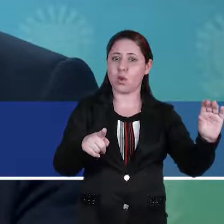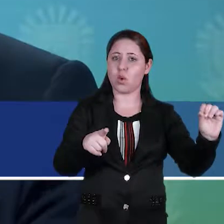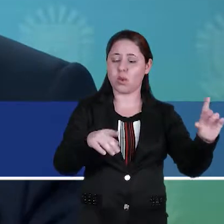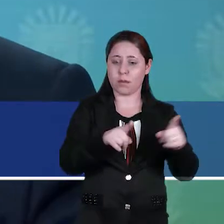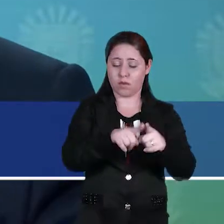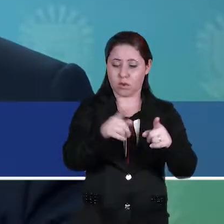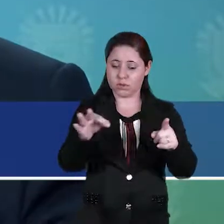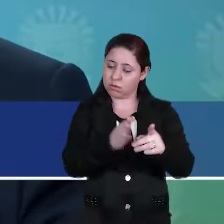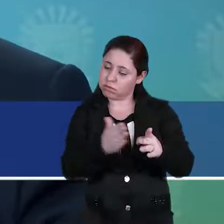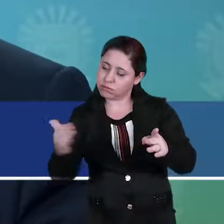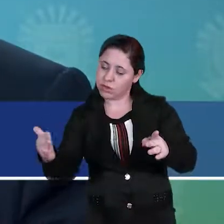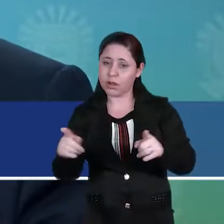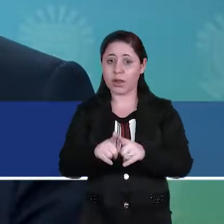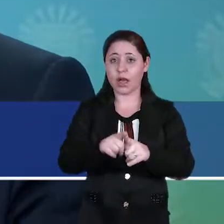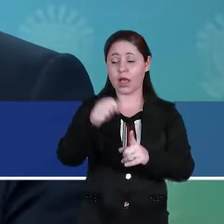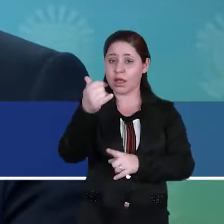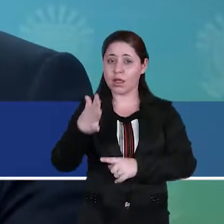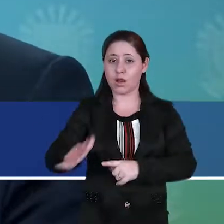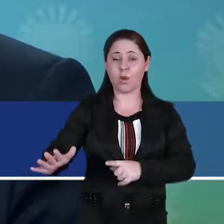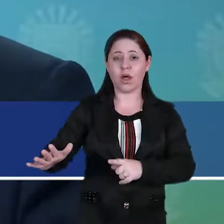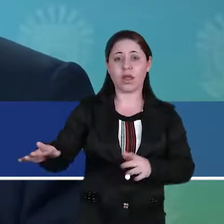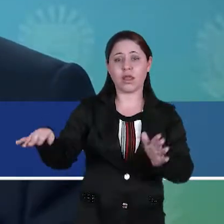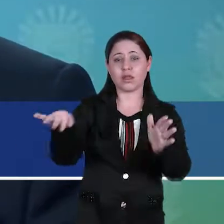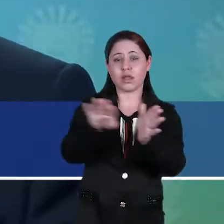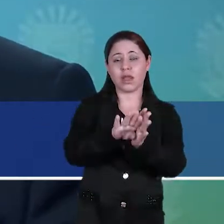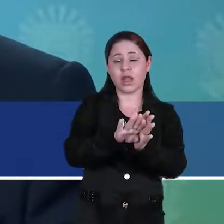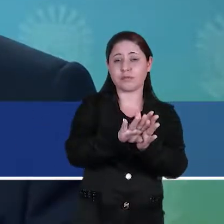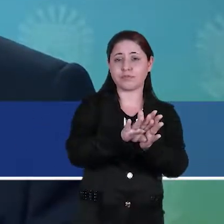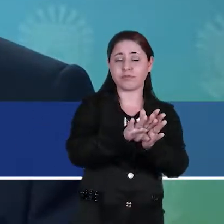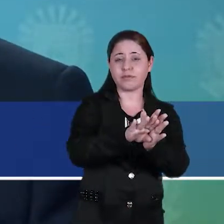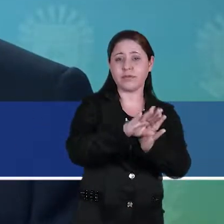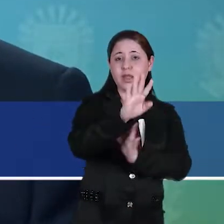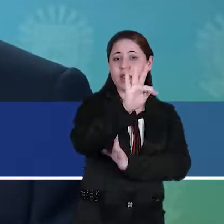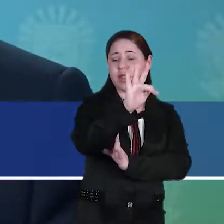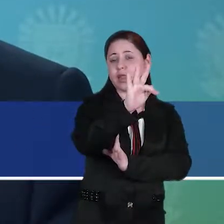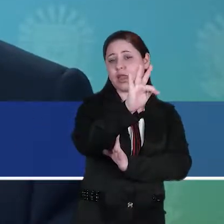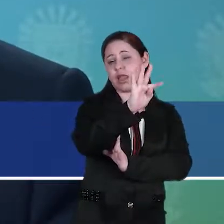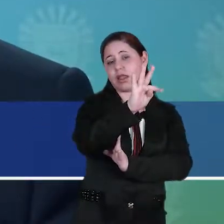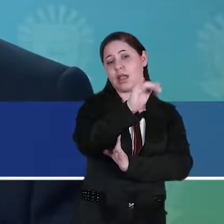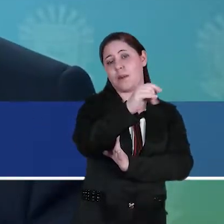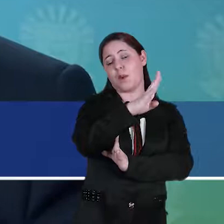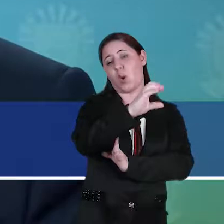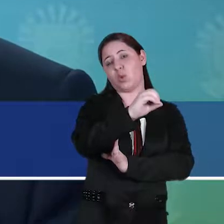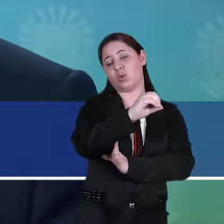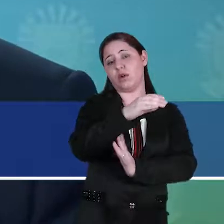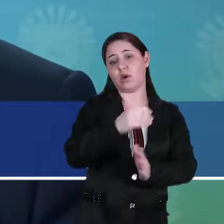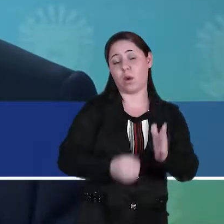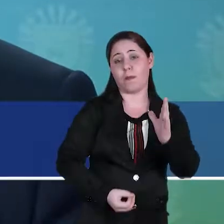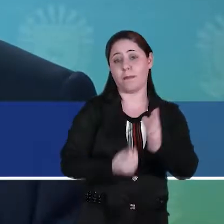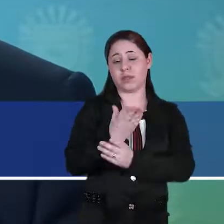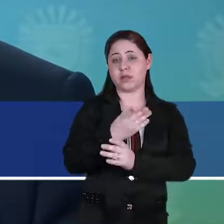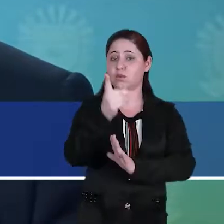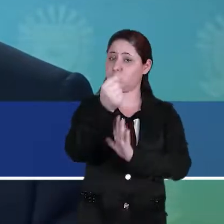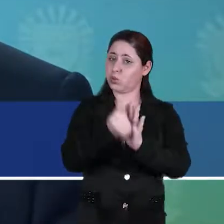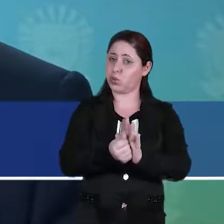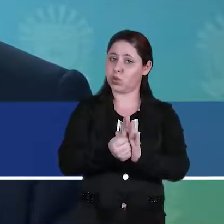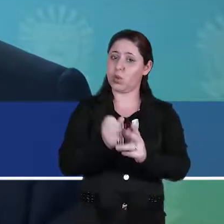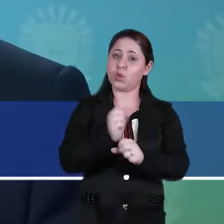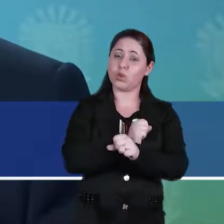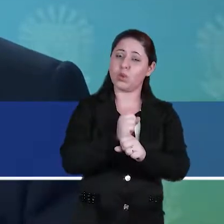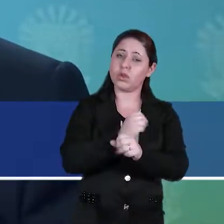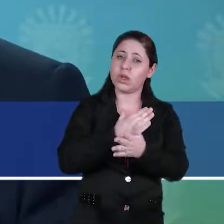eles vão começar pelas extremidades. Aquidauana-Taboco vai ser licitada ainda esse